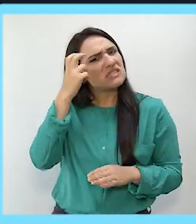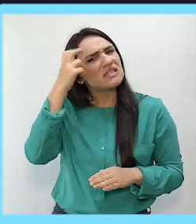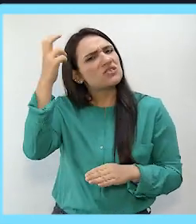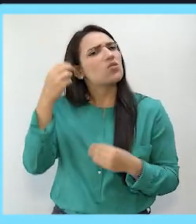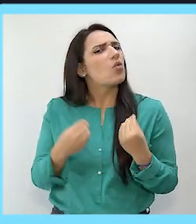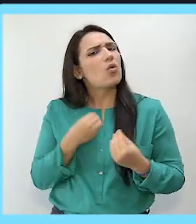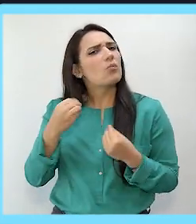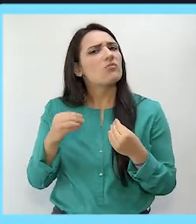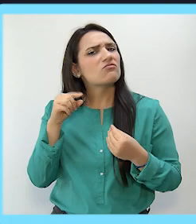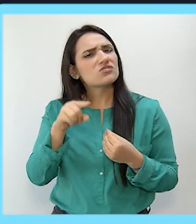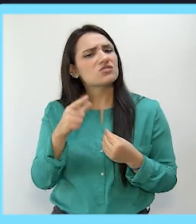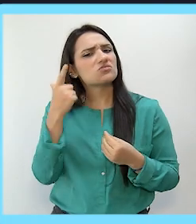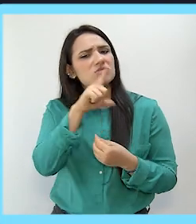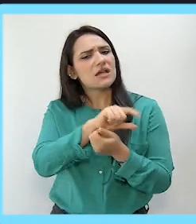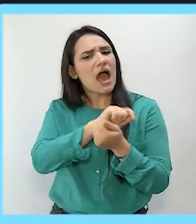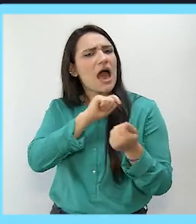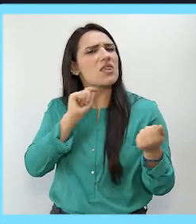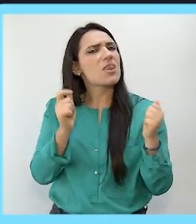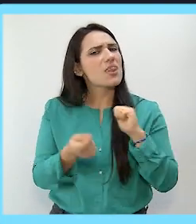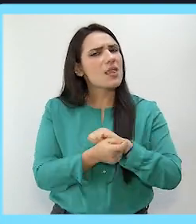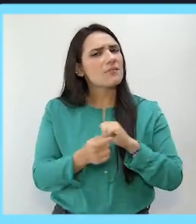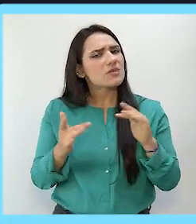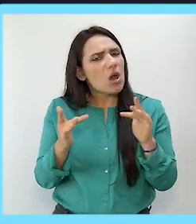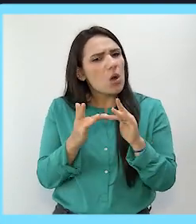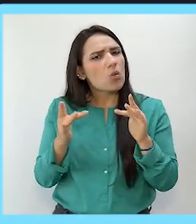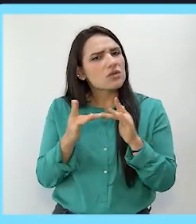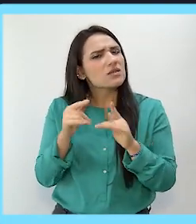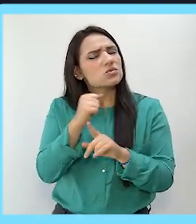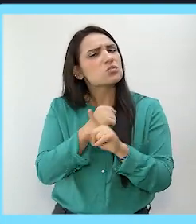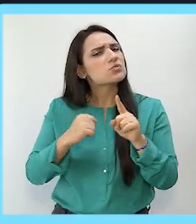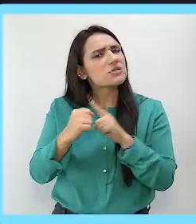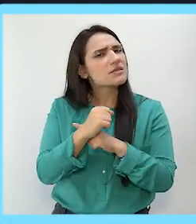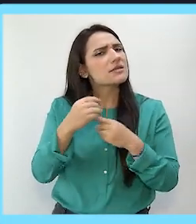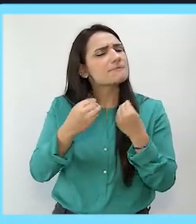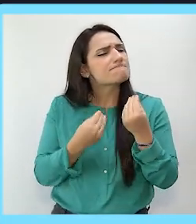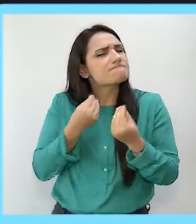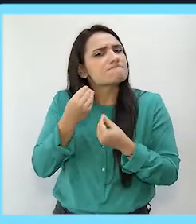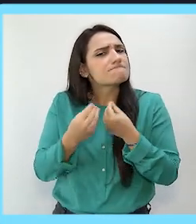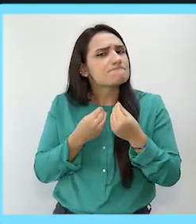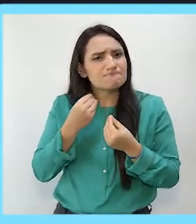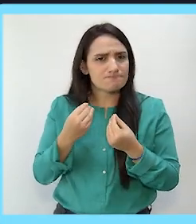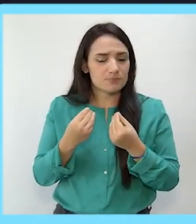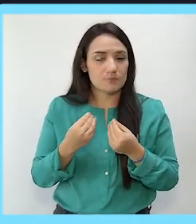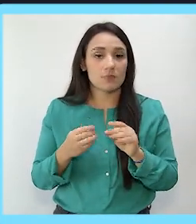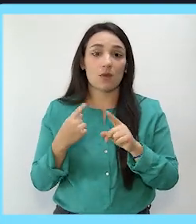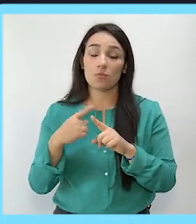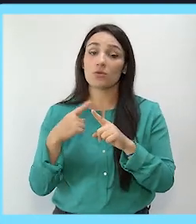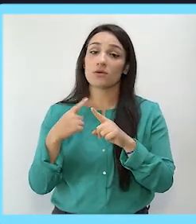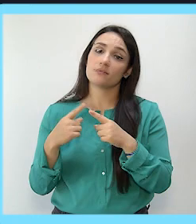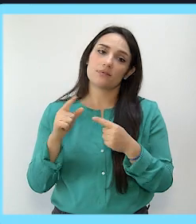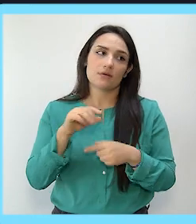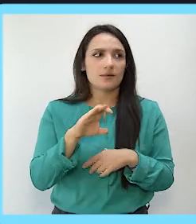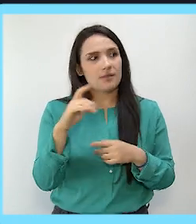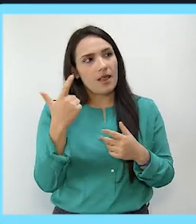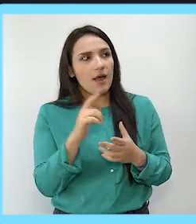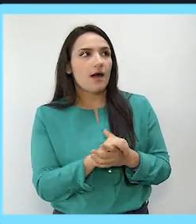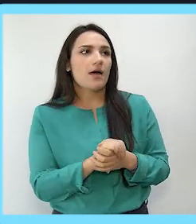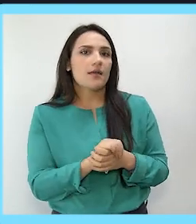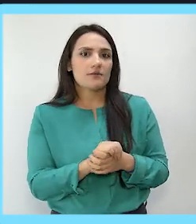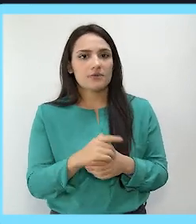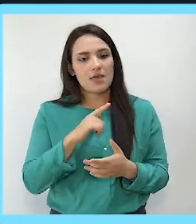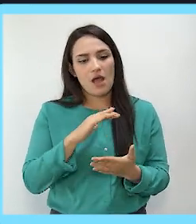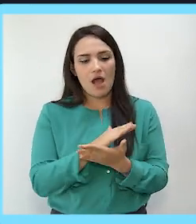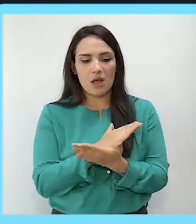né? Como é que era seu papel, para além das questões propriamente jurídicas? Porque a gente sabe, é claro, digamos assim, tem gente